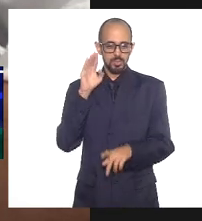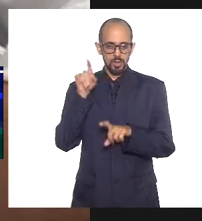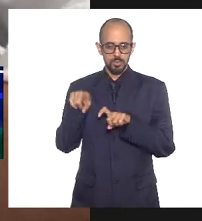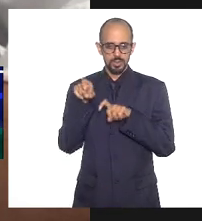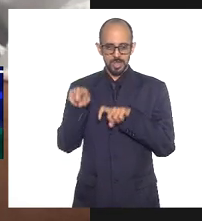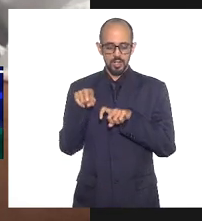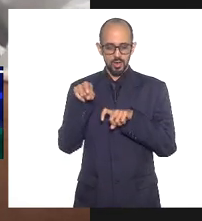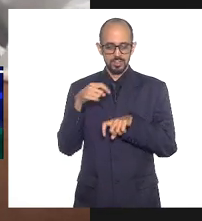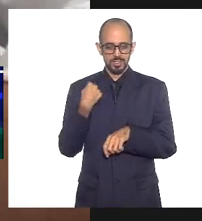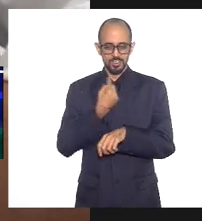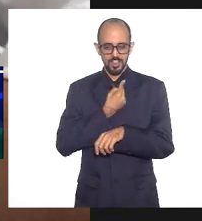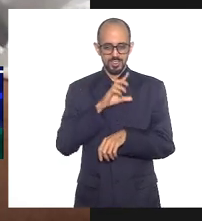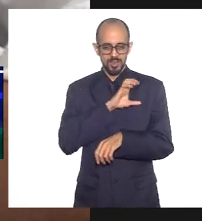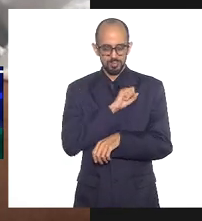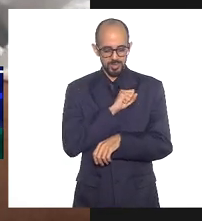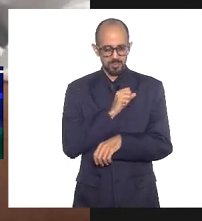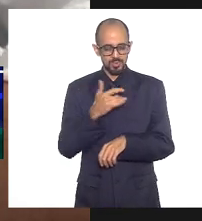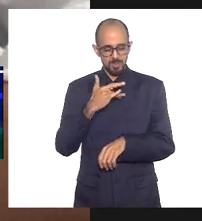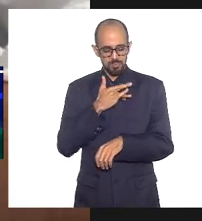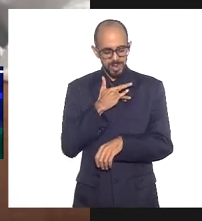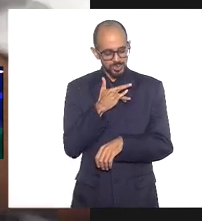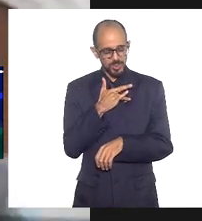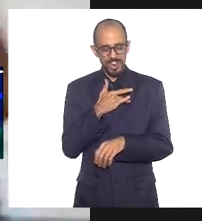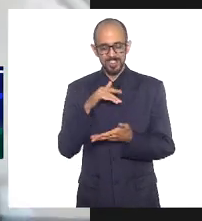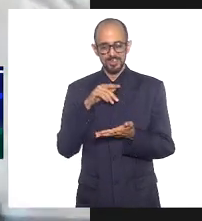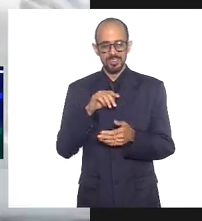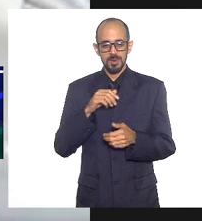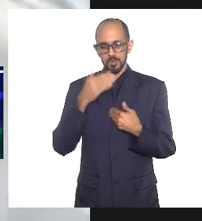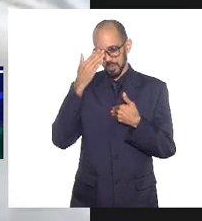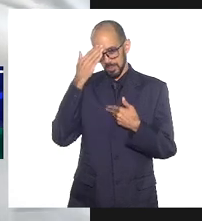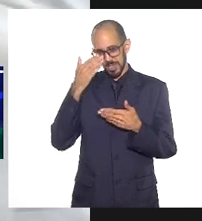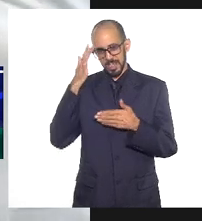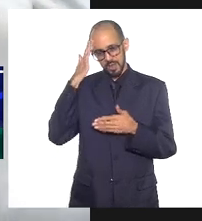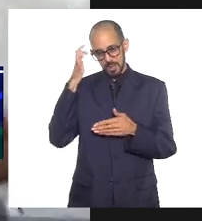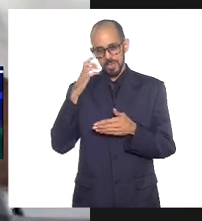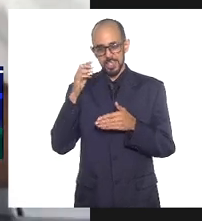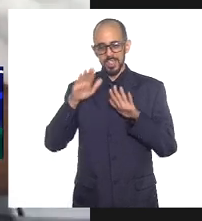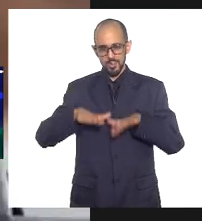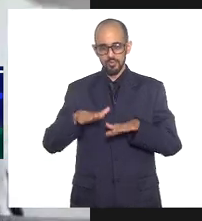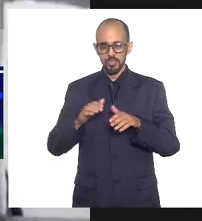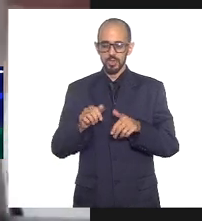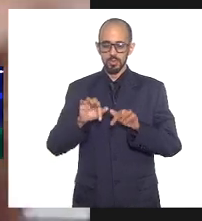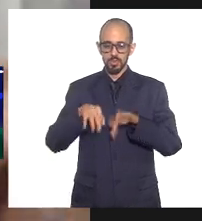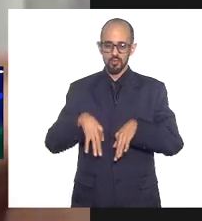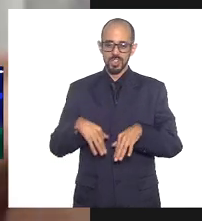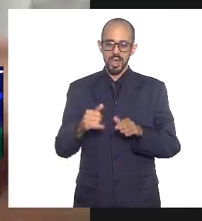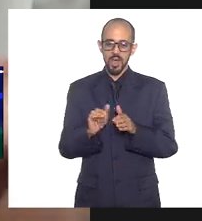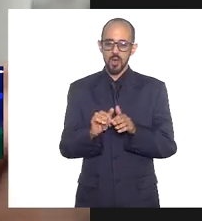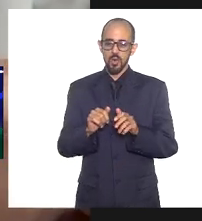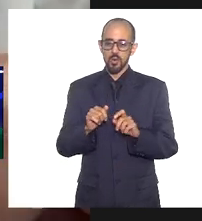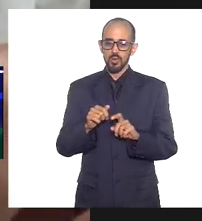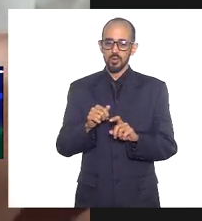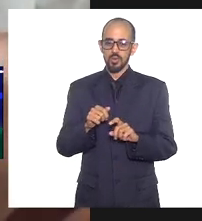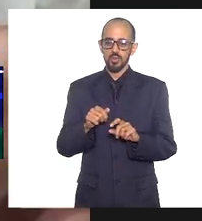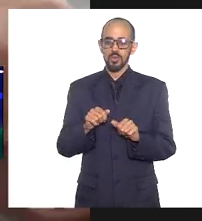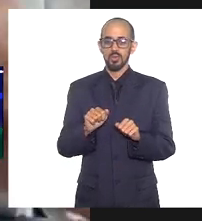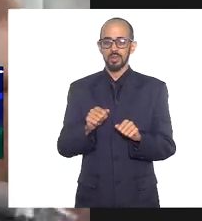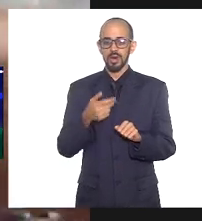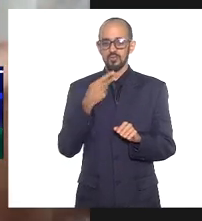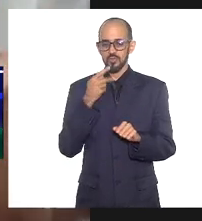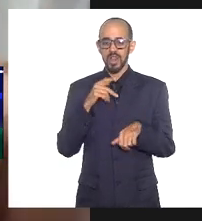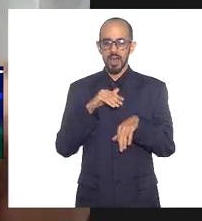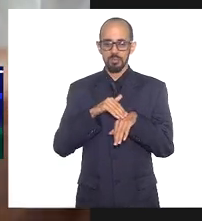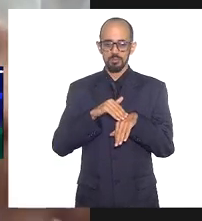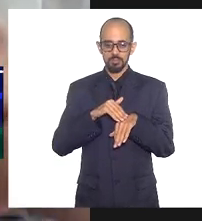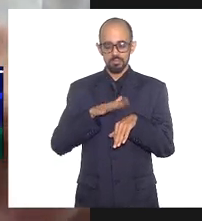a gente ama e é apaixonado muito obrigado a todos os deputados amanhã eu me inscrevo no expediente final para fazer uma fase uma fala